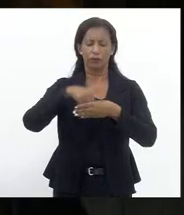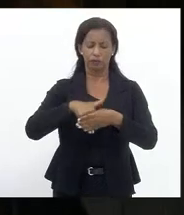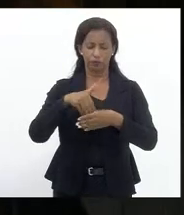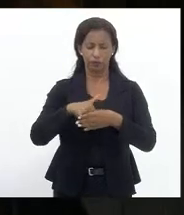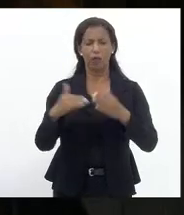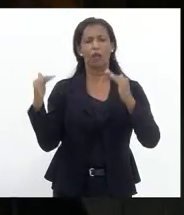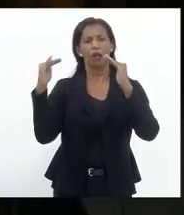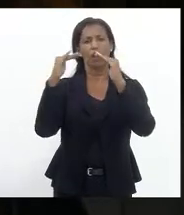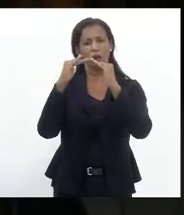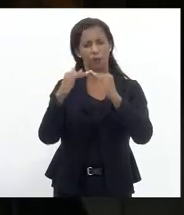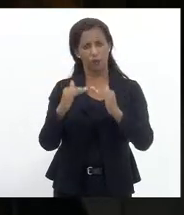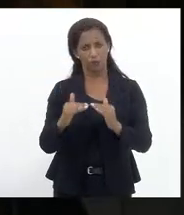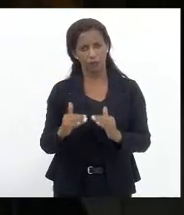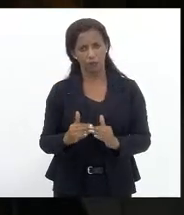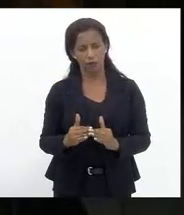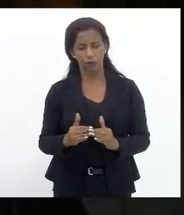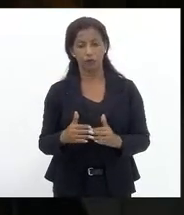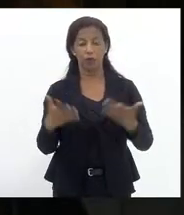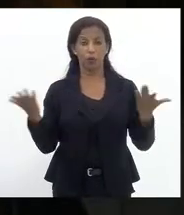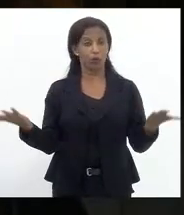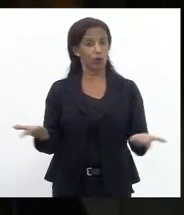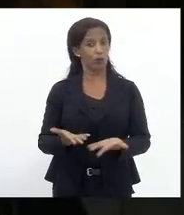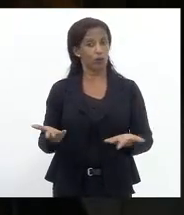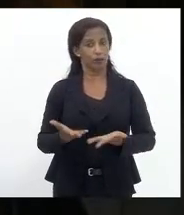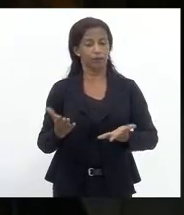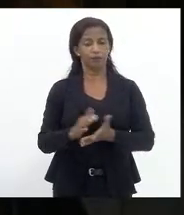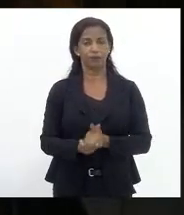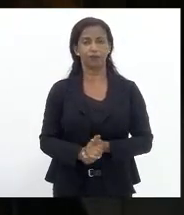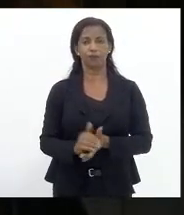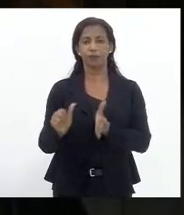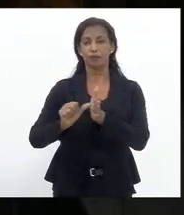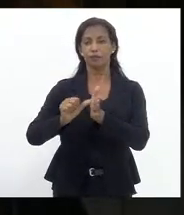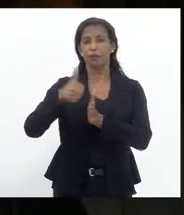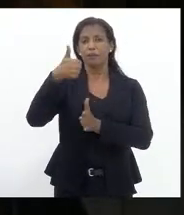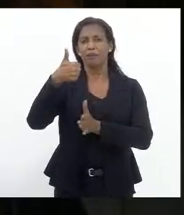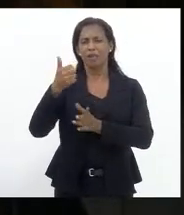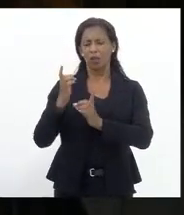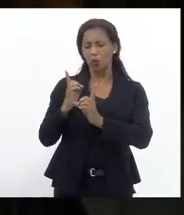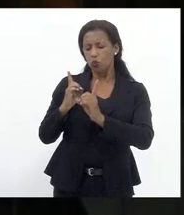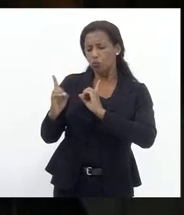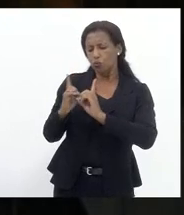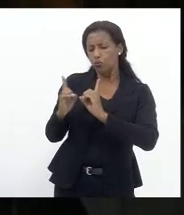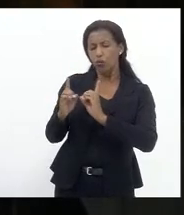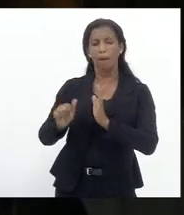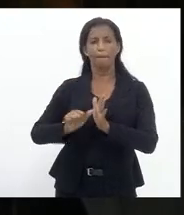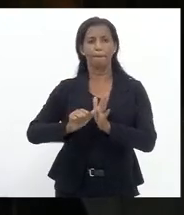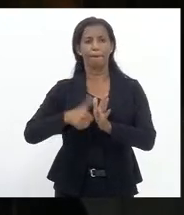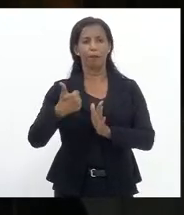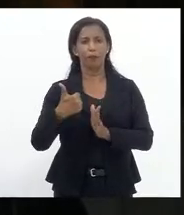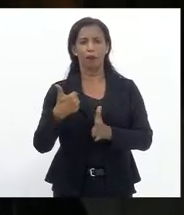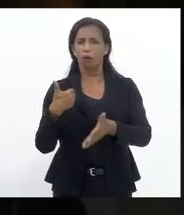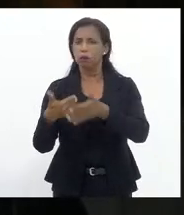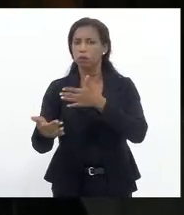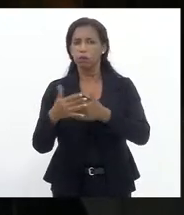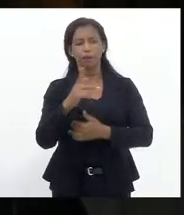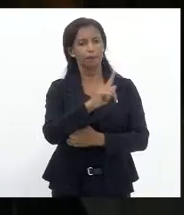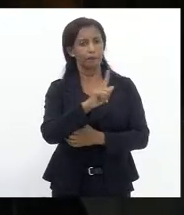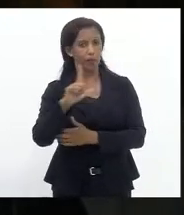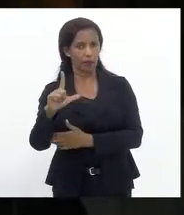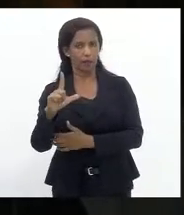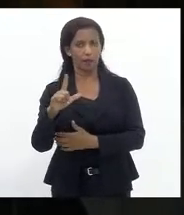a favor. Hoje foi a primeira discussão. Qualquer projeto de